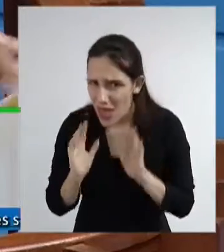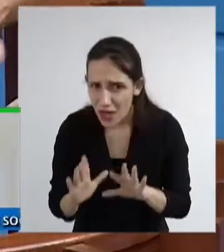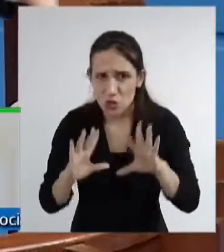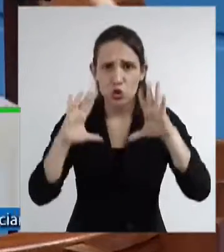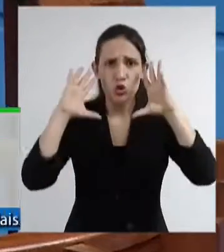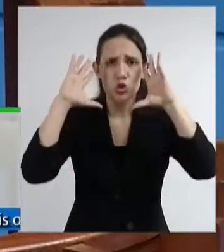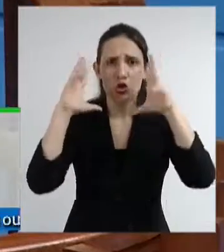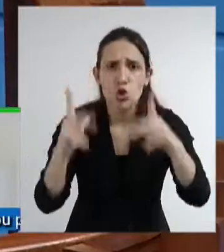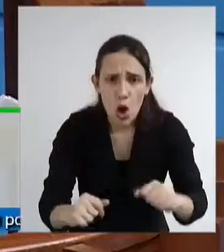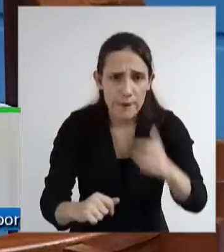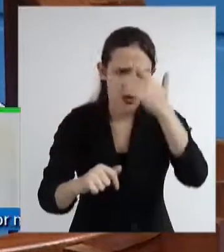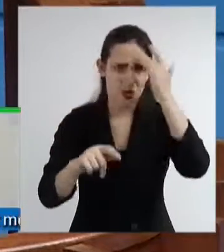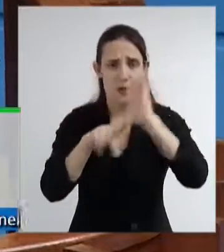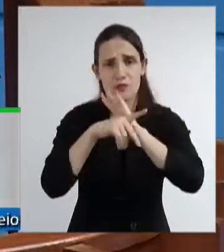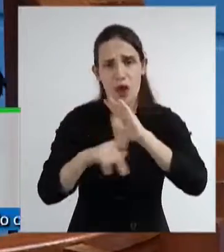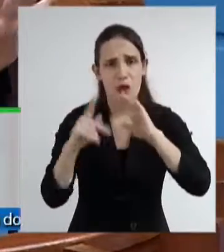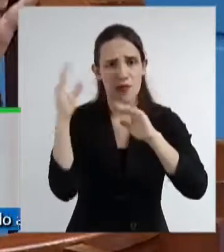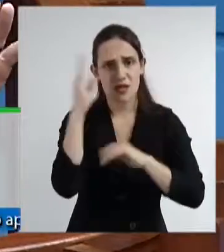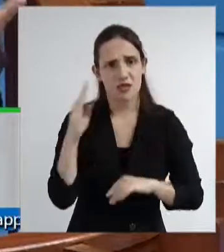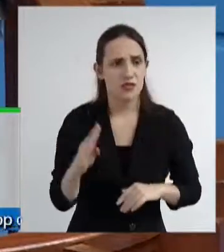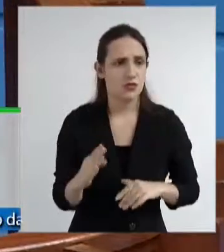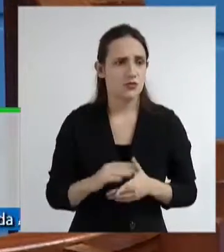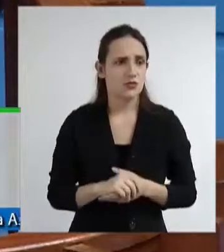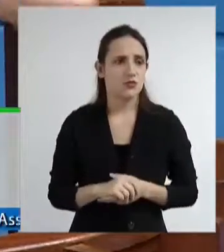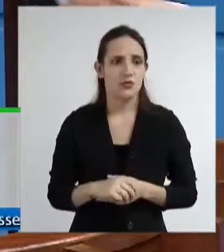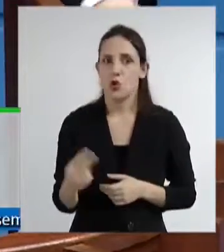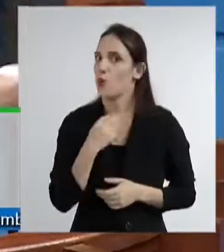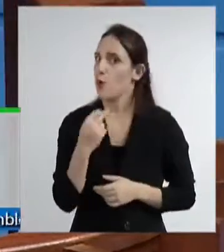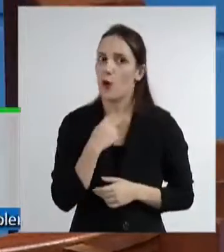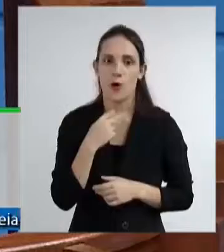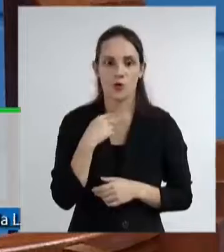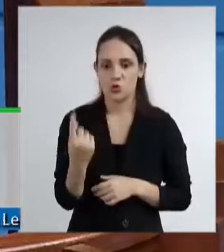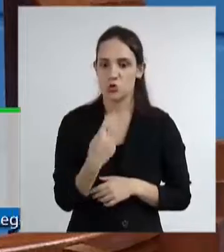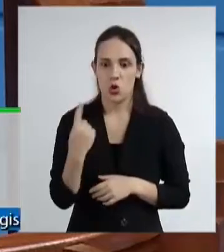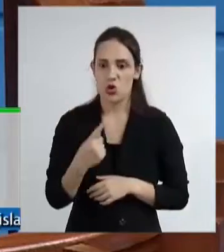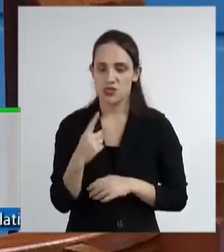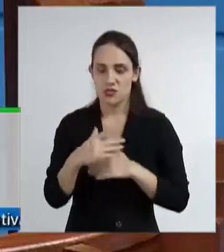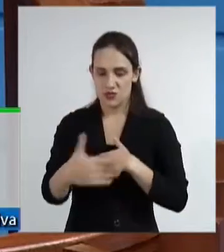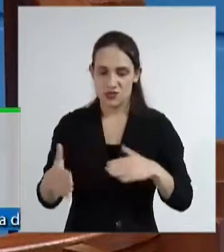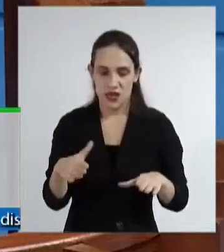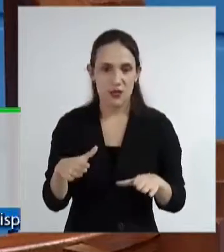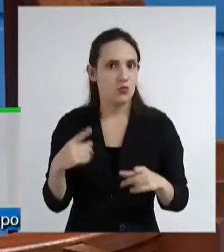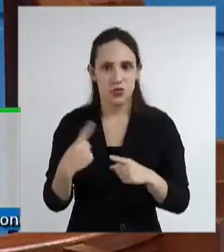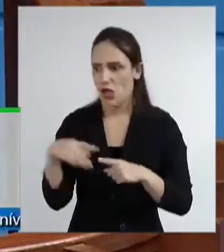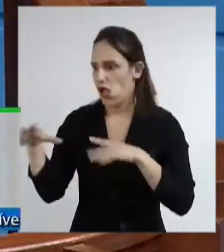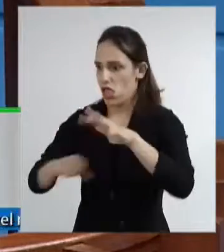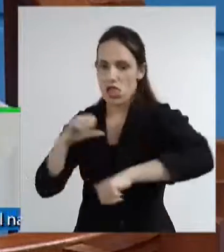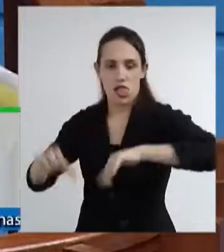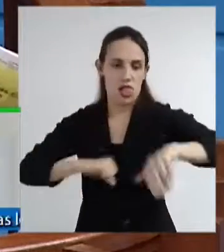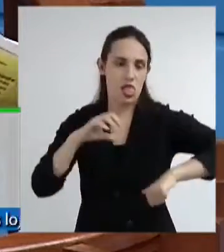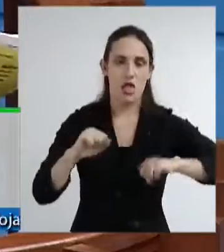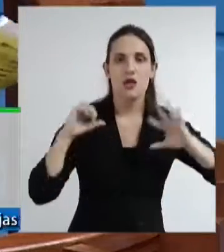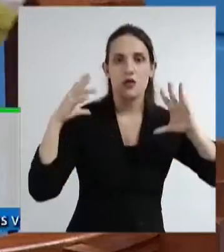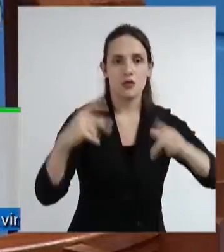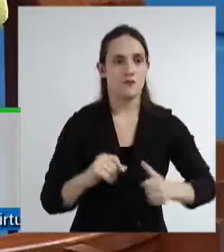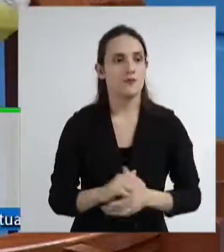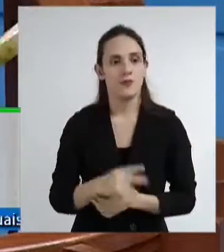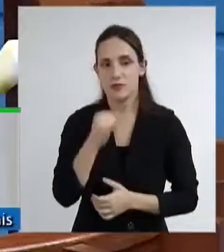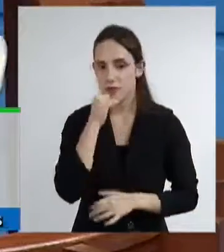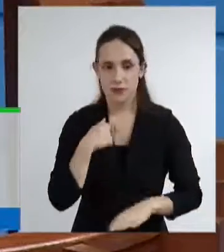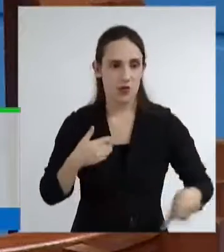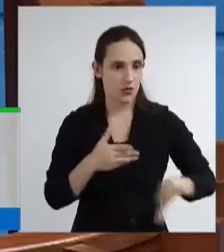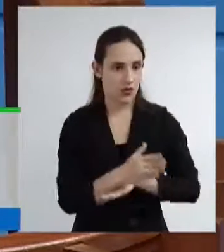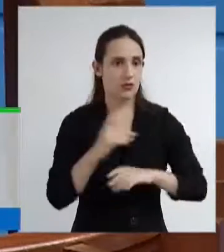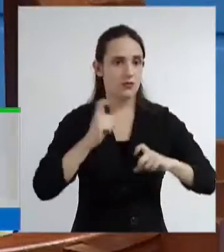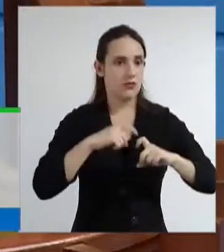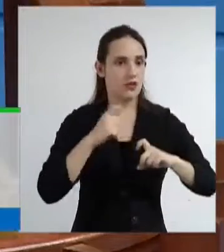brasileiros, nós não podemos ficar sozinhos numa sala, porque nós vamos colocar tudo no bolso. Nós vamos lá no consultório do